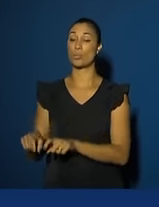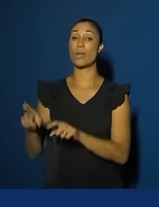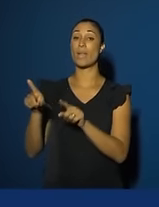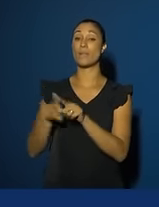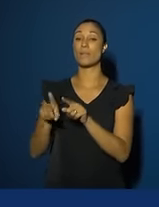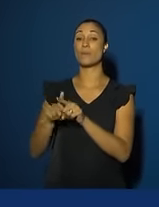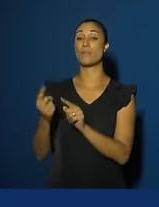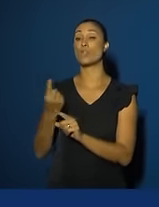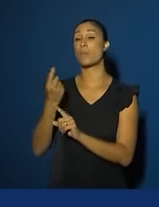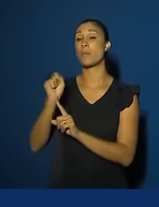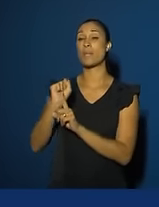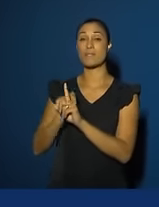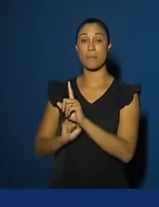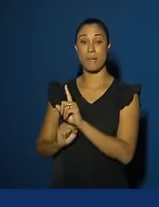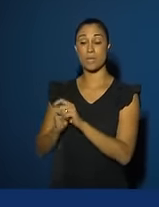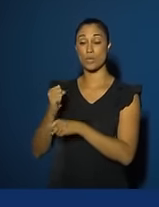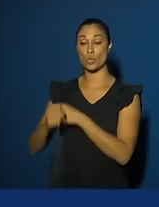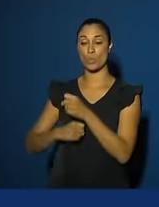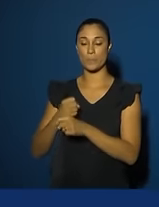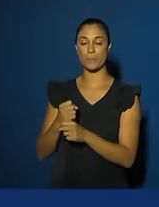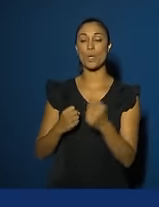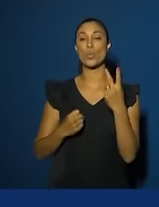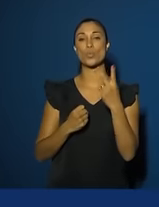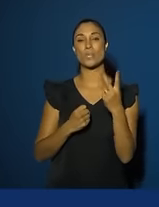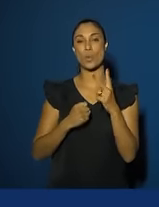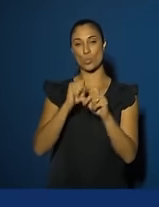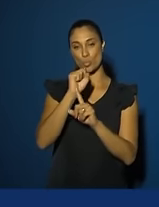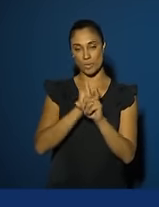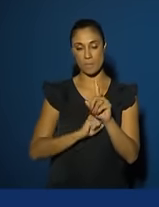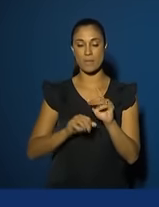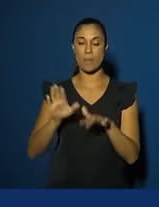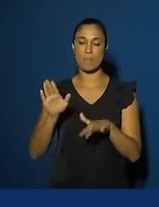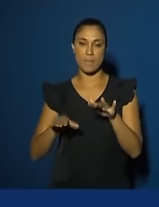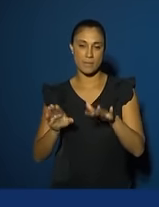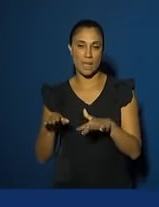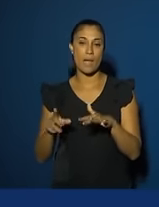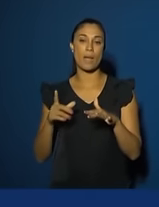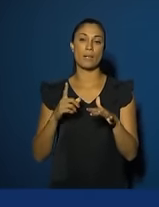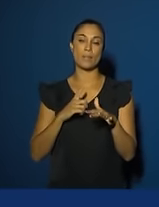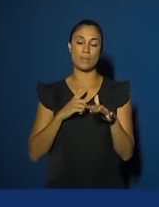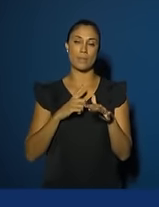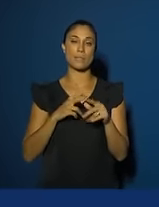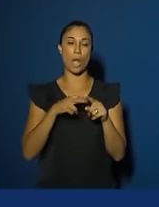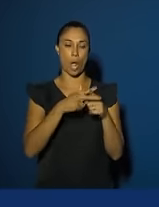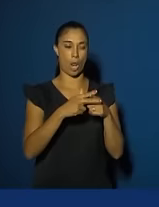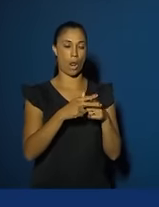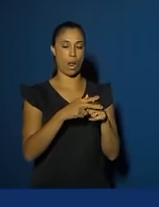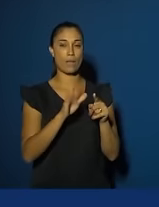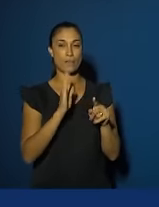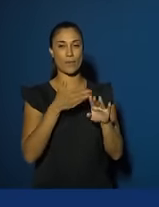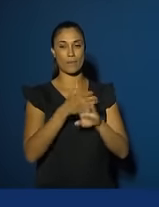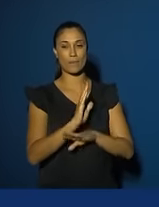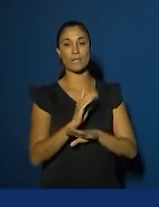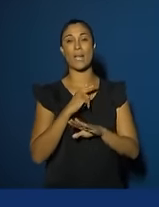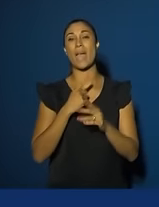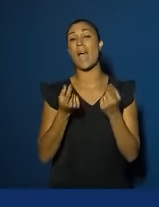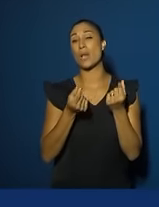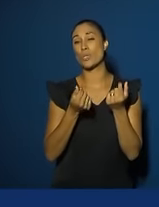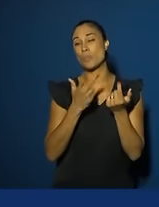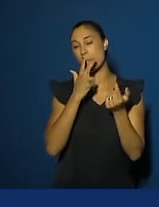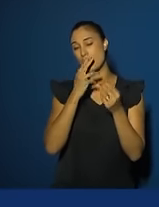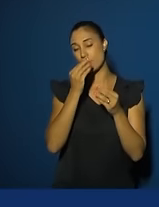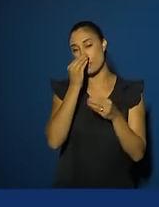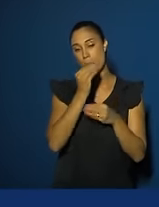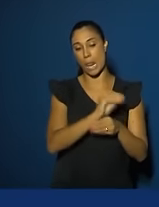veio do primeiro semestre do ano segundo semestre do ano apesar da enfim das reformas importantes que foram aprovado a economia ficou um pouco de